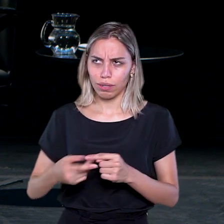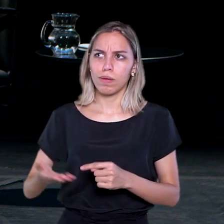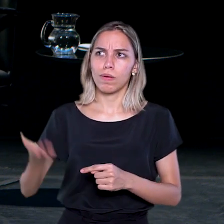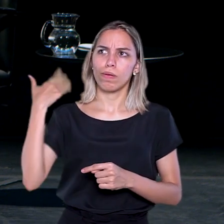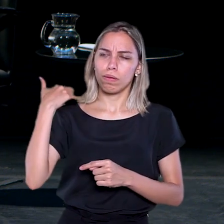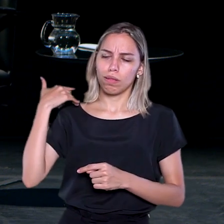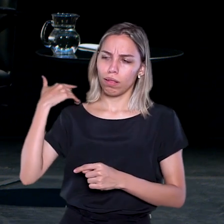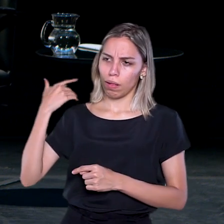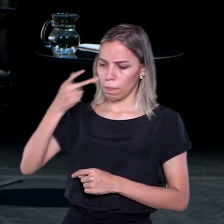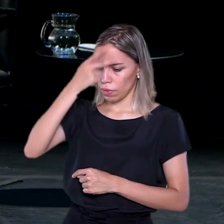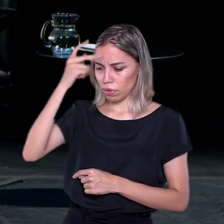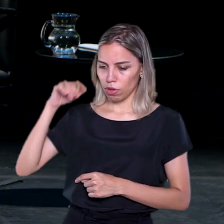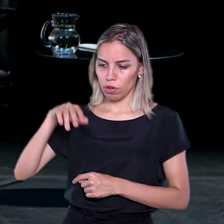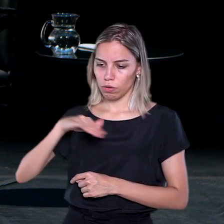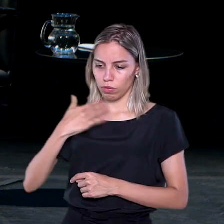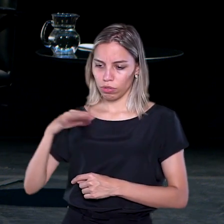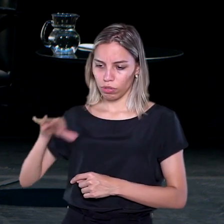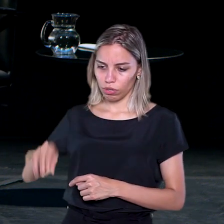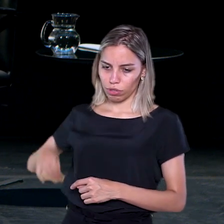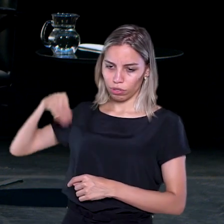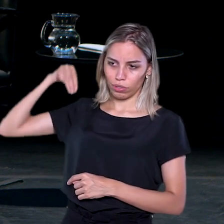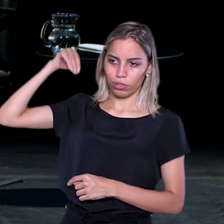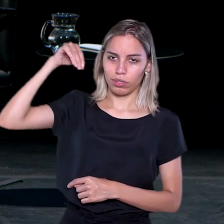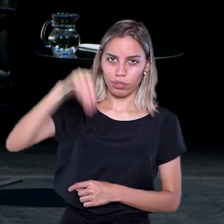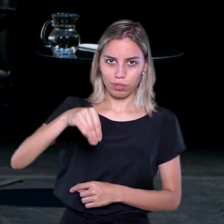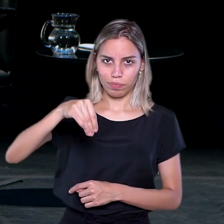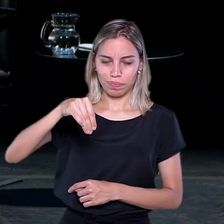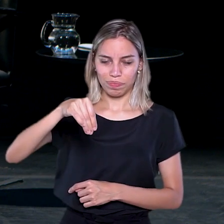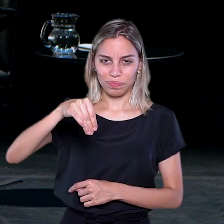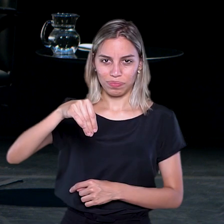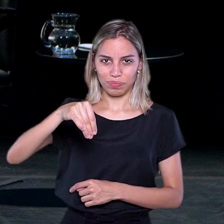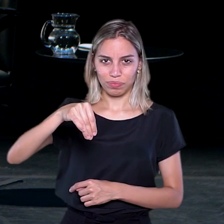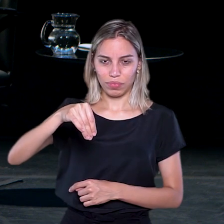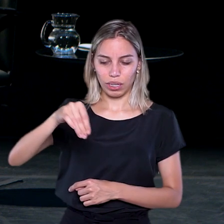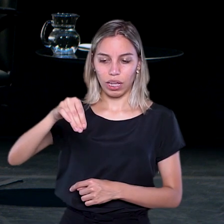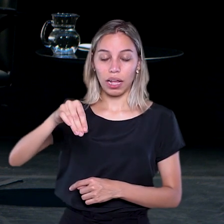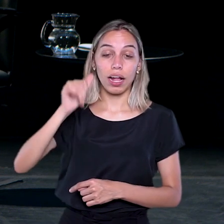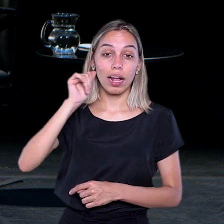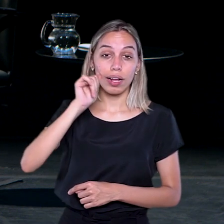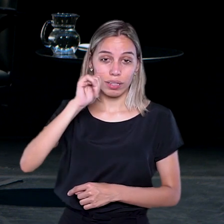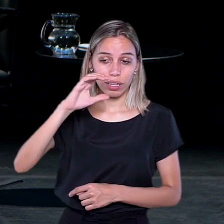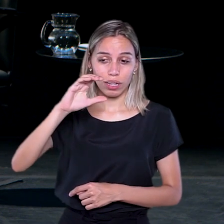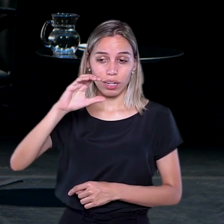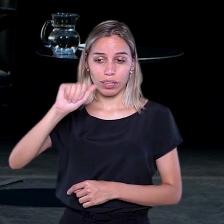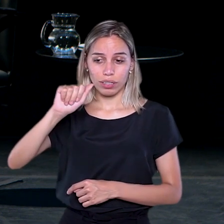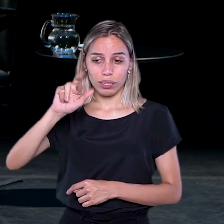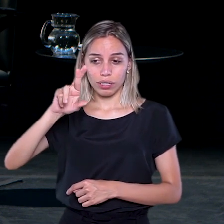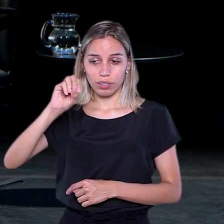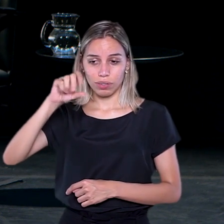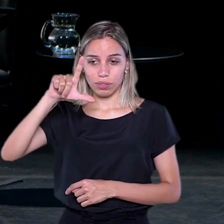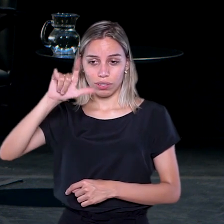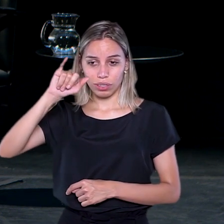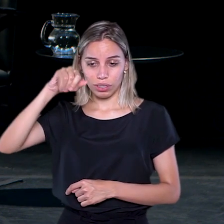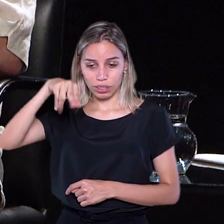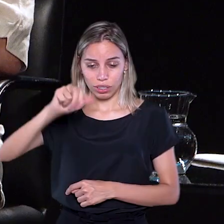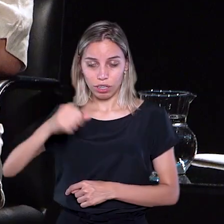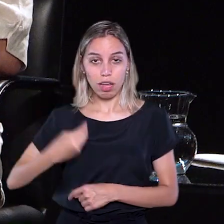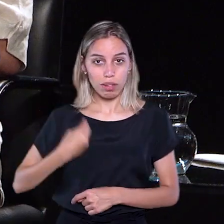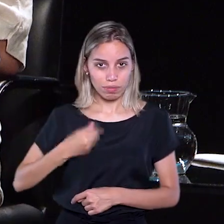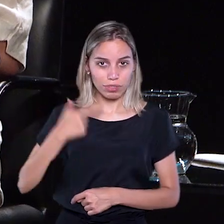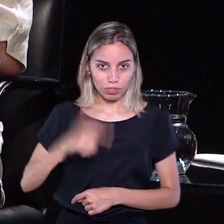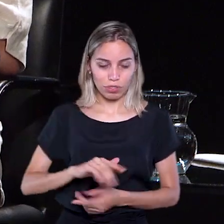da tumba e colocar ali em pé. Ele trouxe de novo Carolina Maria de Jesus para o cotidiano da vida brasileira. Hoje, não